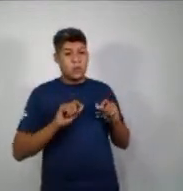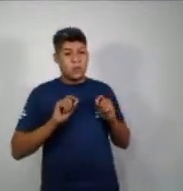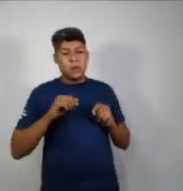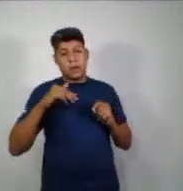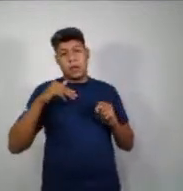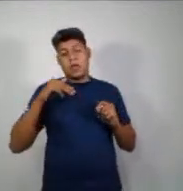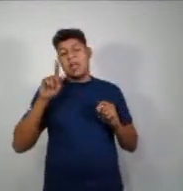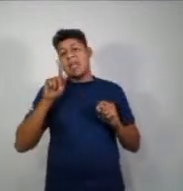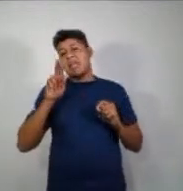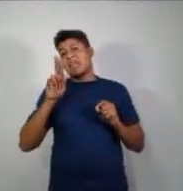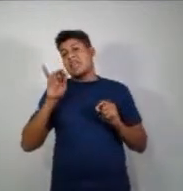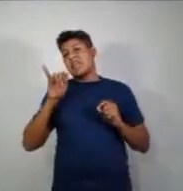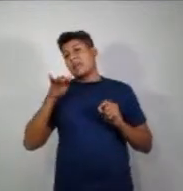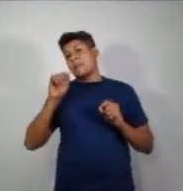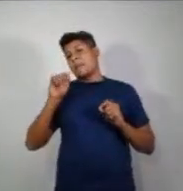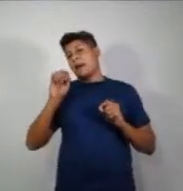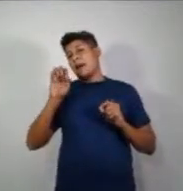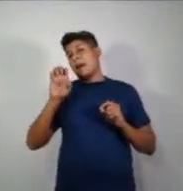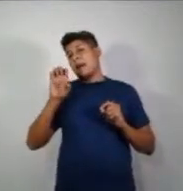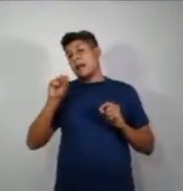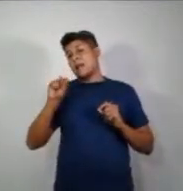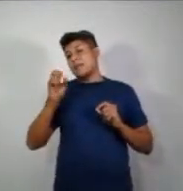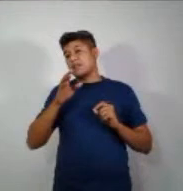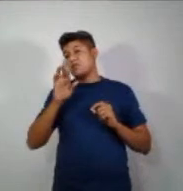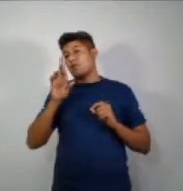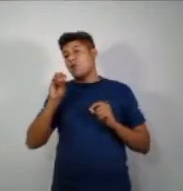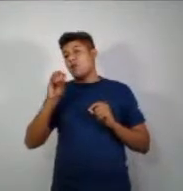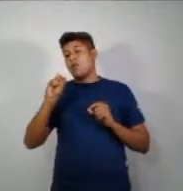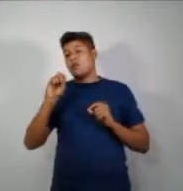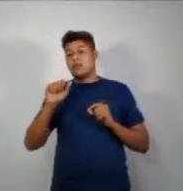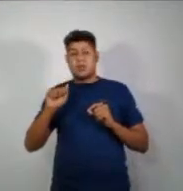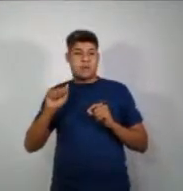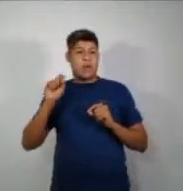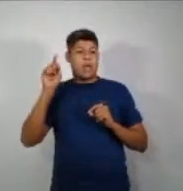Rosa, que acho que isso é muito determinante,